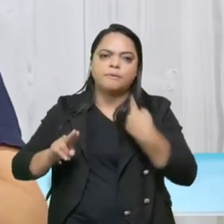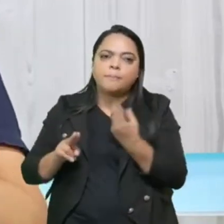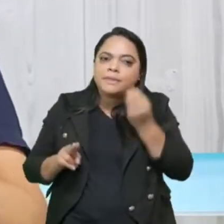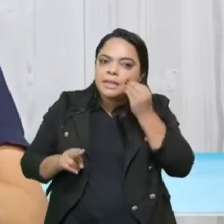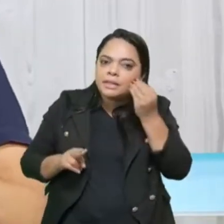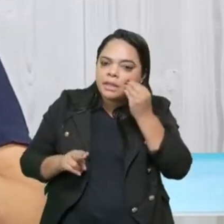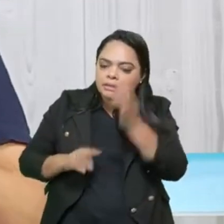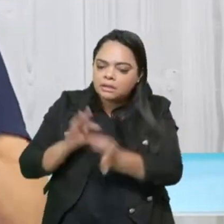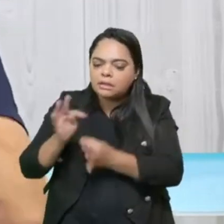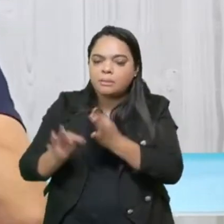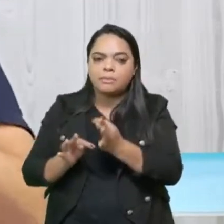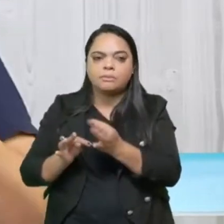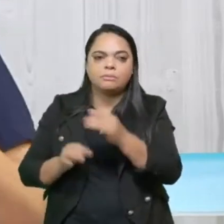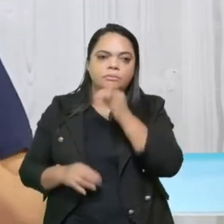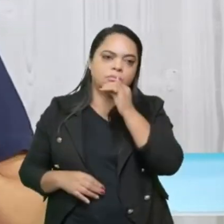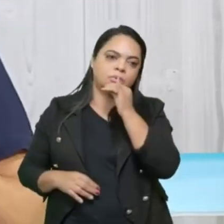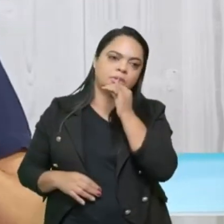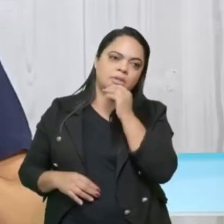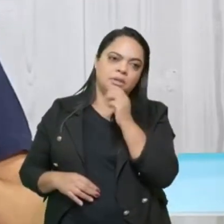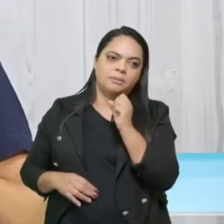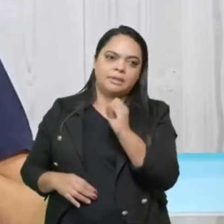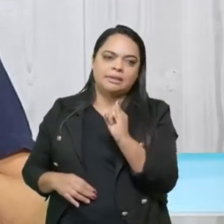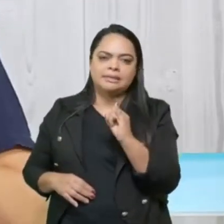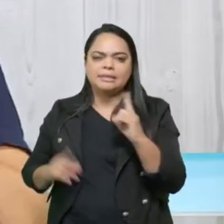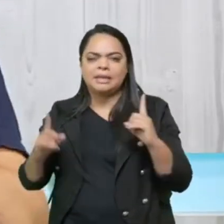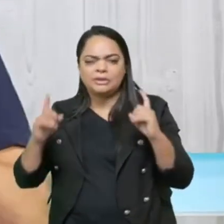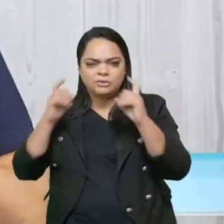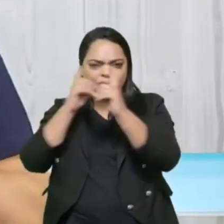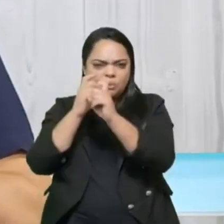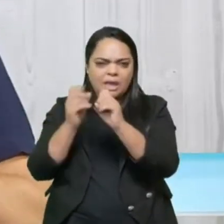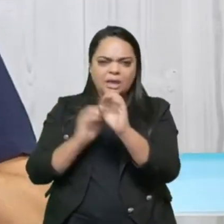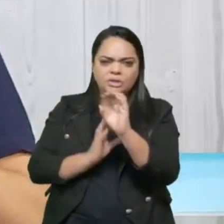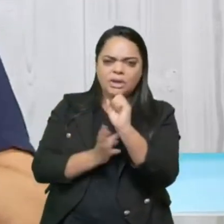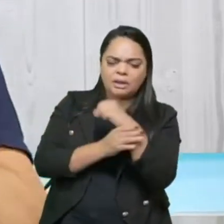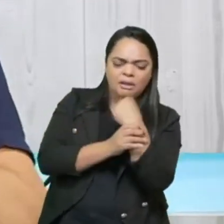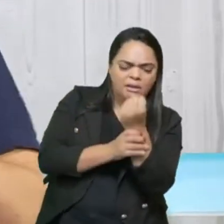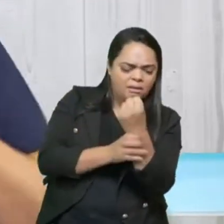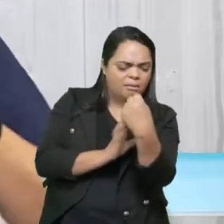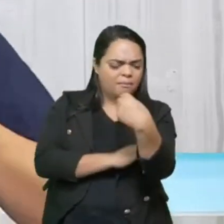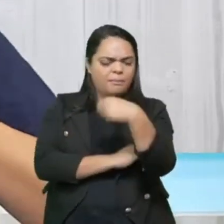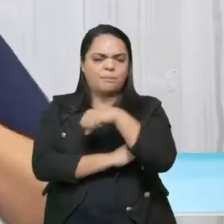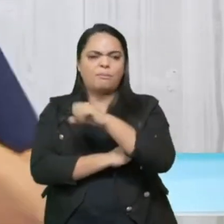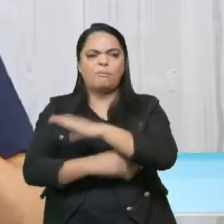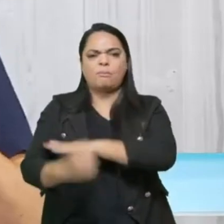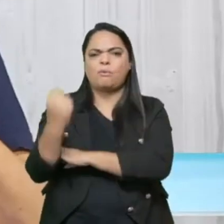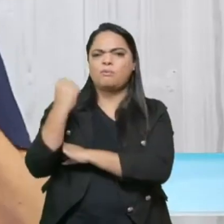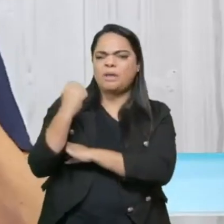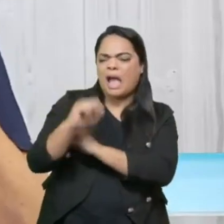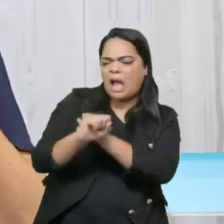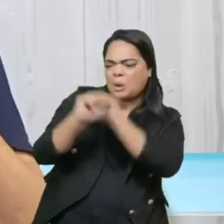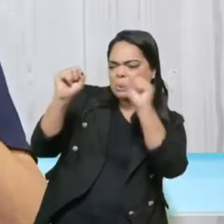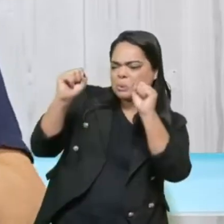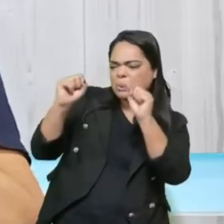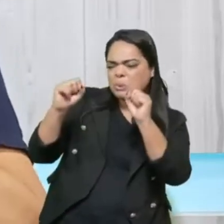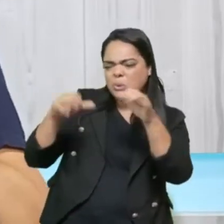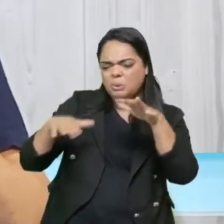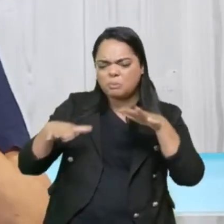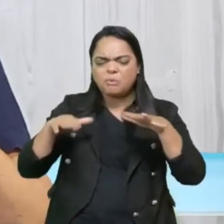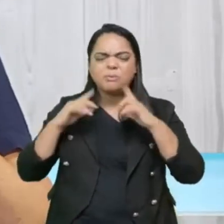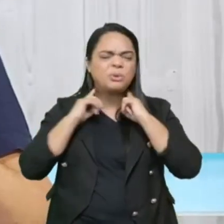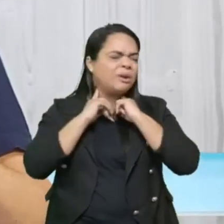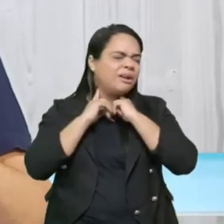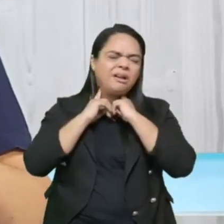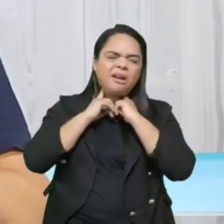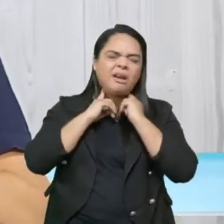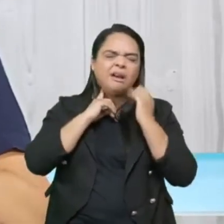como por exemplo uma mobilidade reduzida de alguma articulação. A pessoa acordou, por exemplo, fez algum movimento que tornou o pescoço dela um